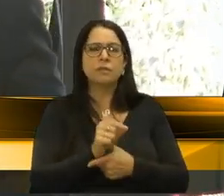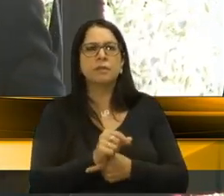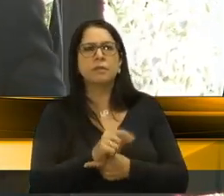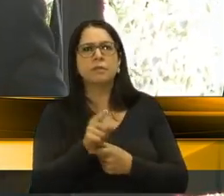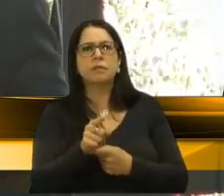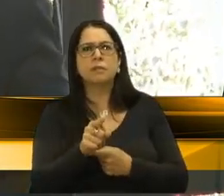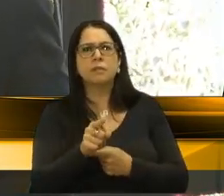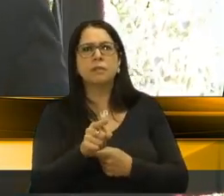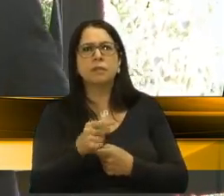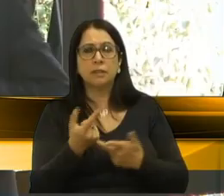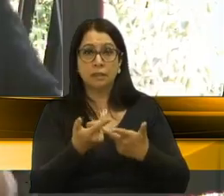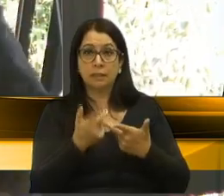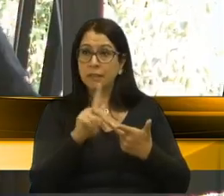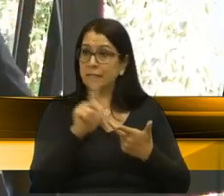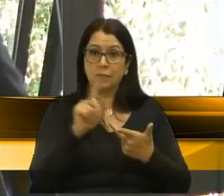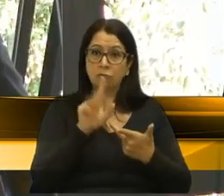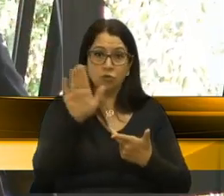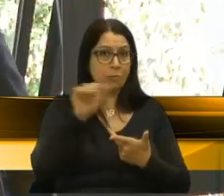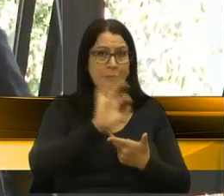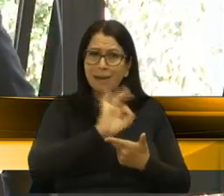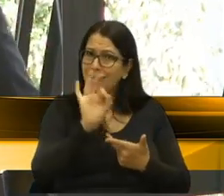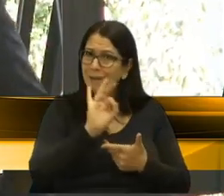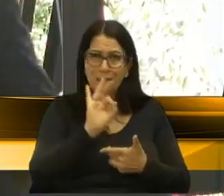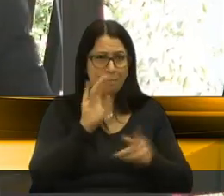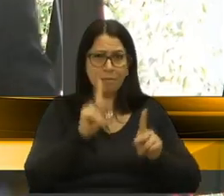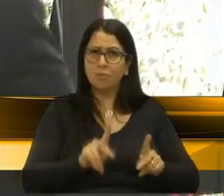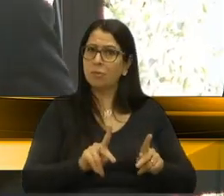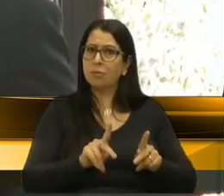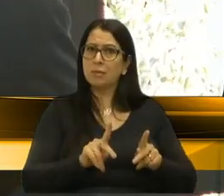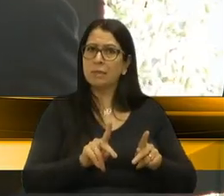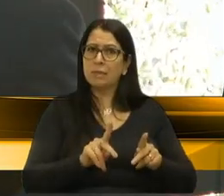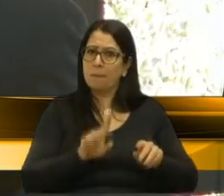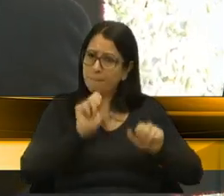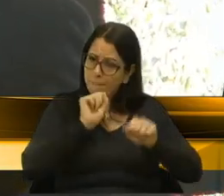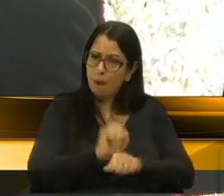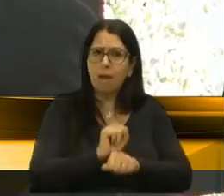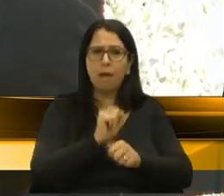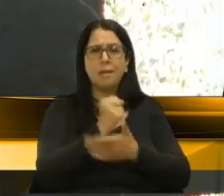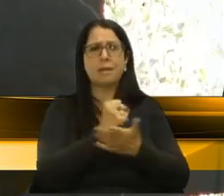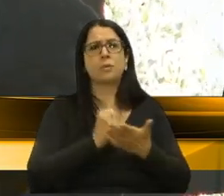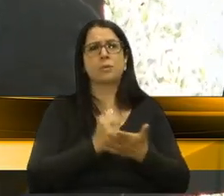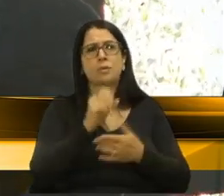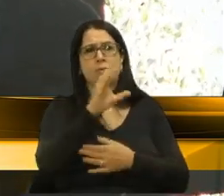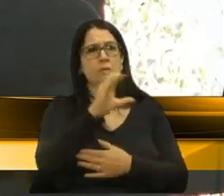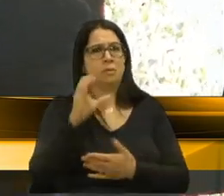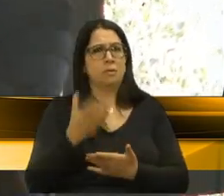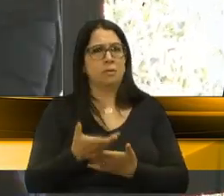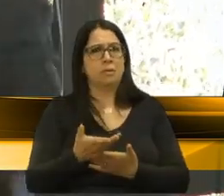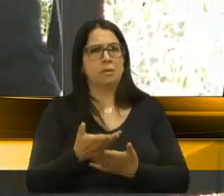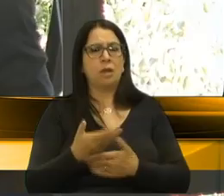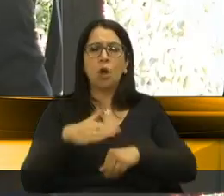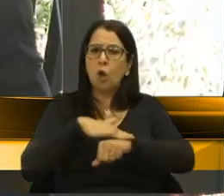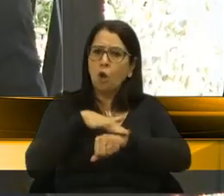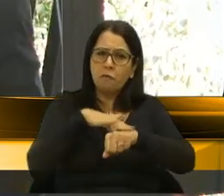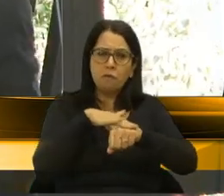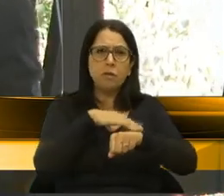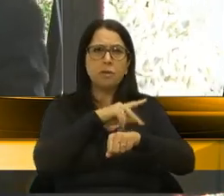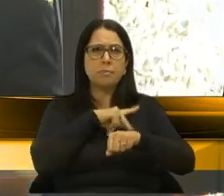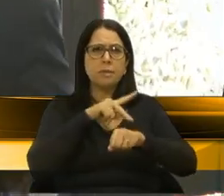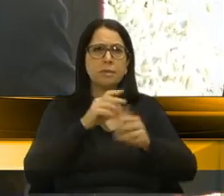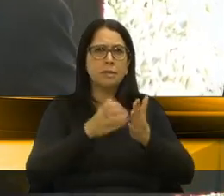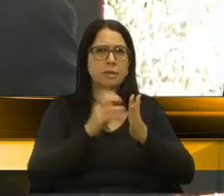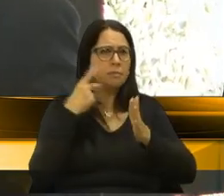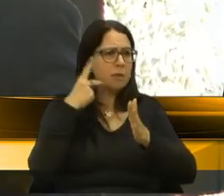3 meses. Não nomeia mais ninguém, estanca a contratação de CCs, conversa com os presidentes de partidos,